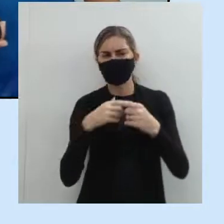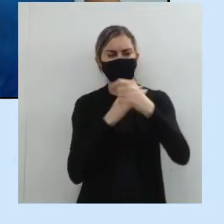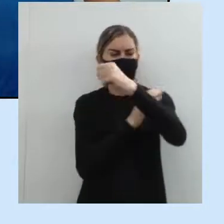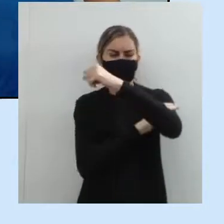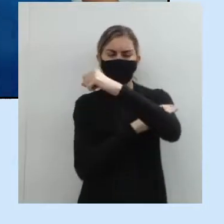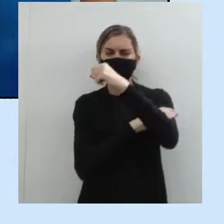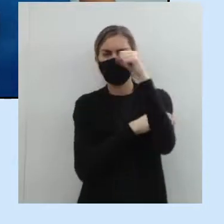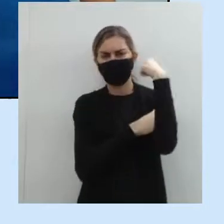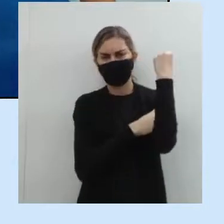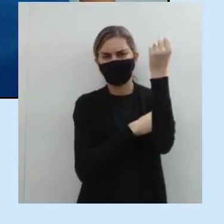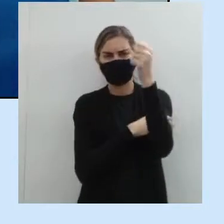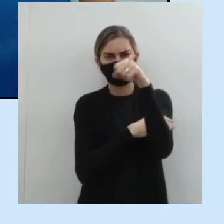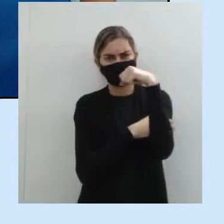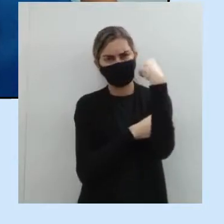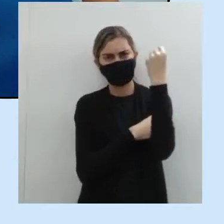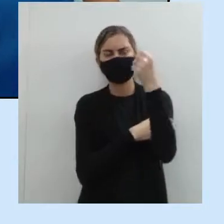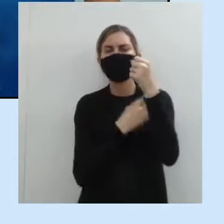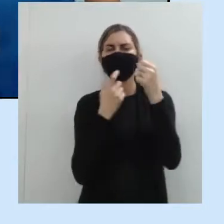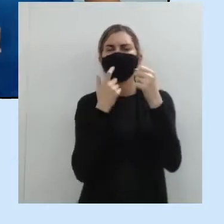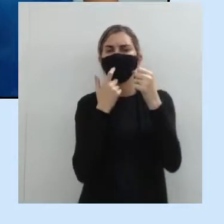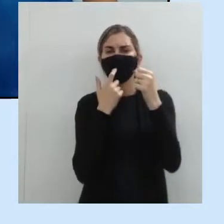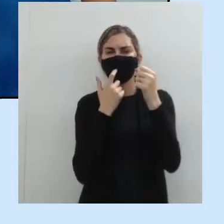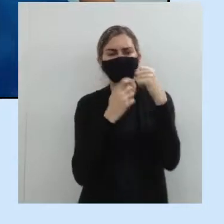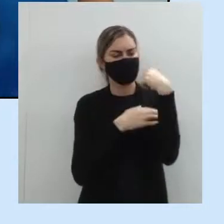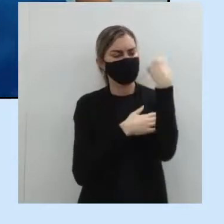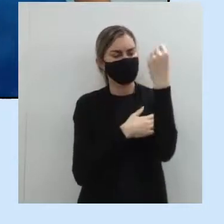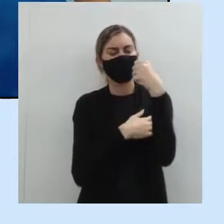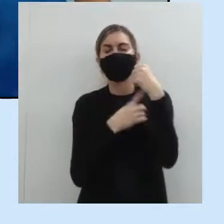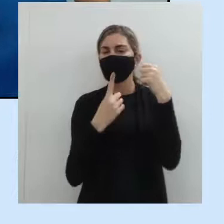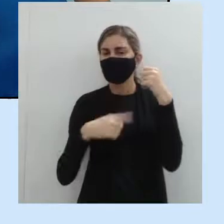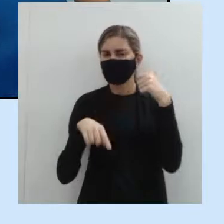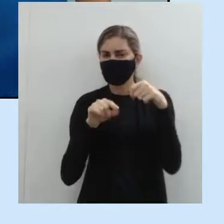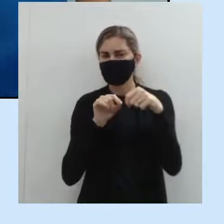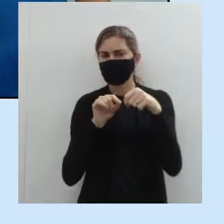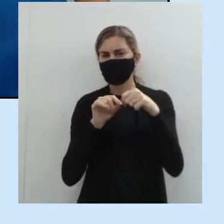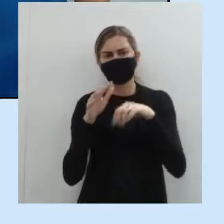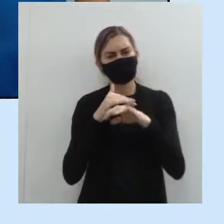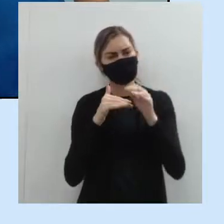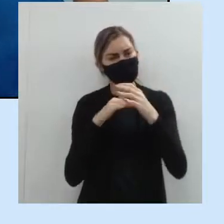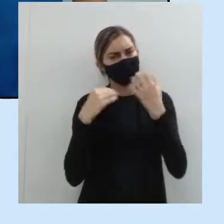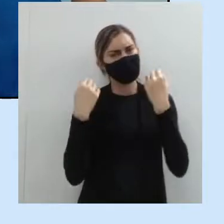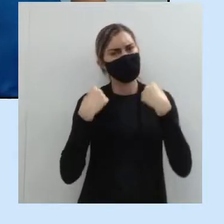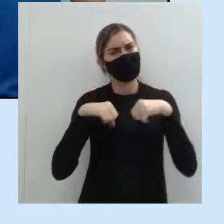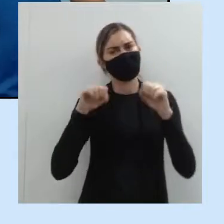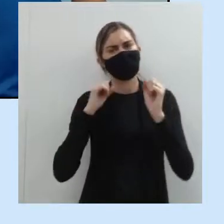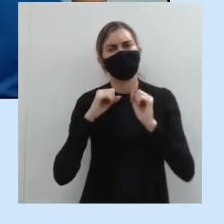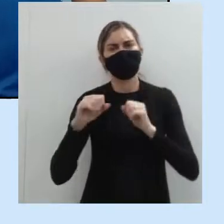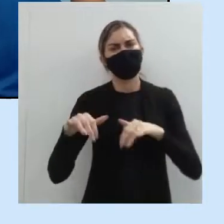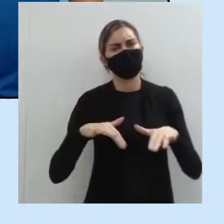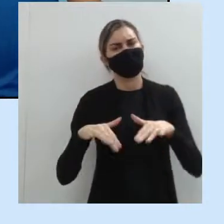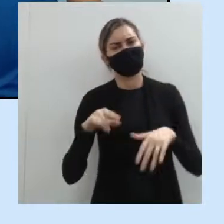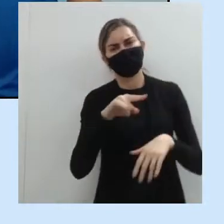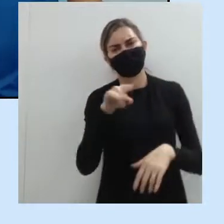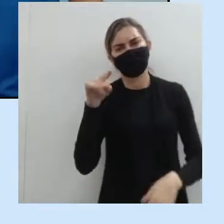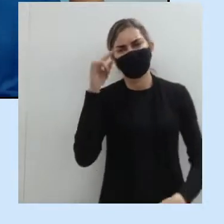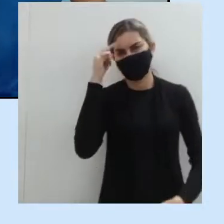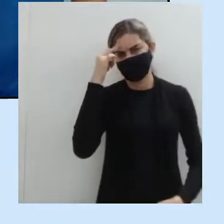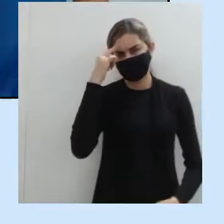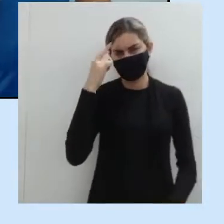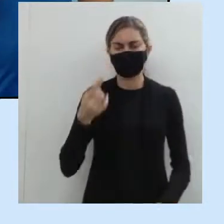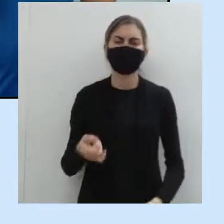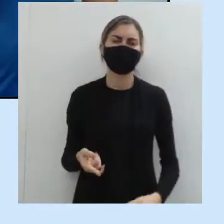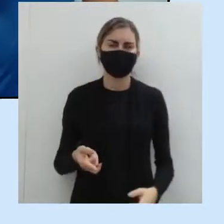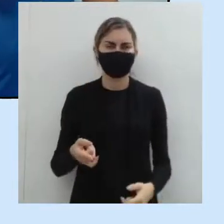esquelético? Porque é justamente através dos músculos esqueléticos que nós fazemos todos esses movimentos que vocês estão pensando aí, tá